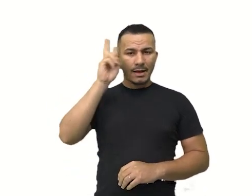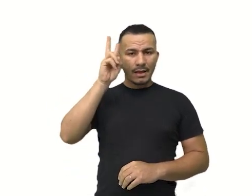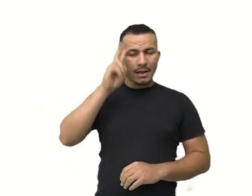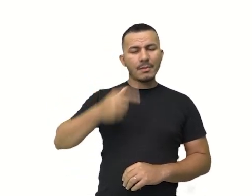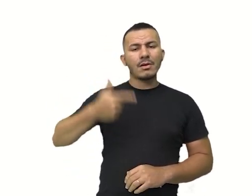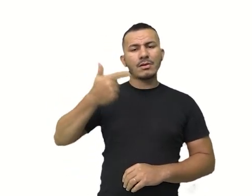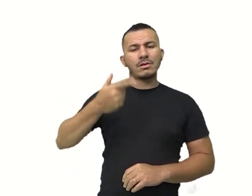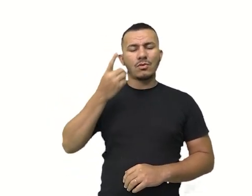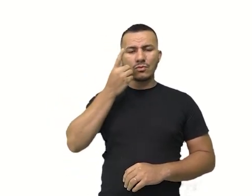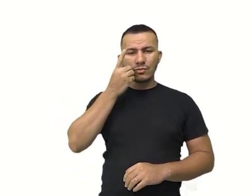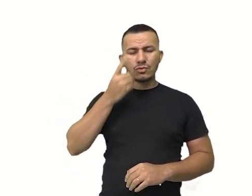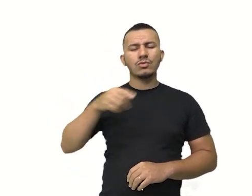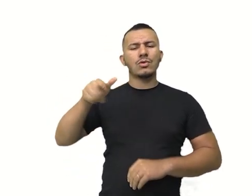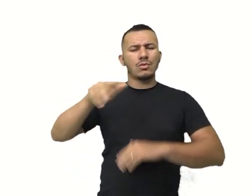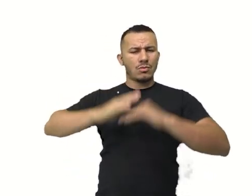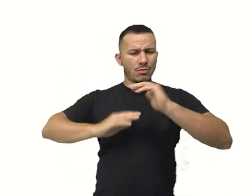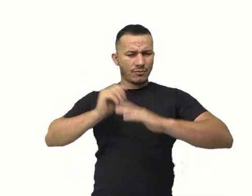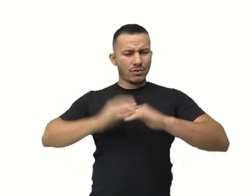segundo dia,